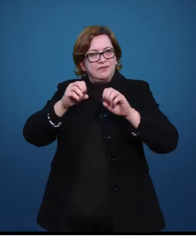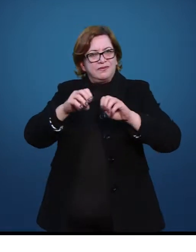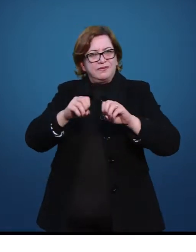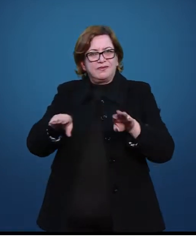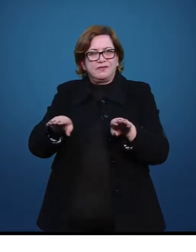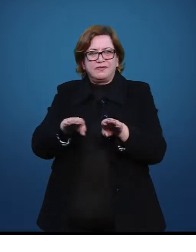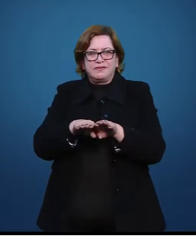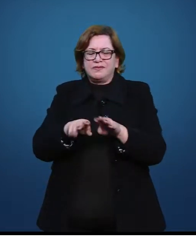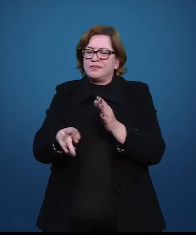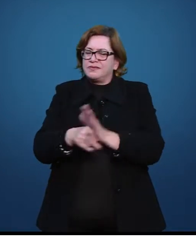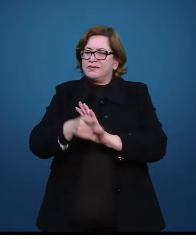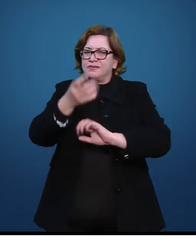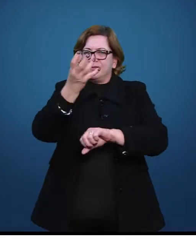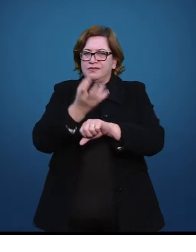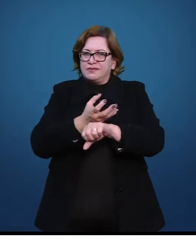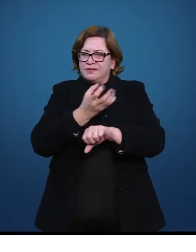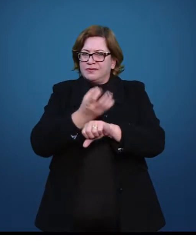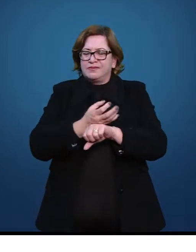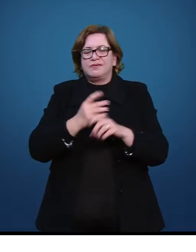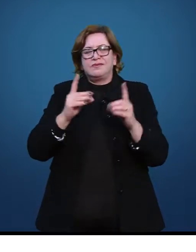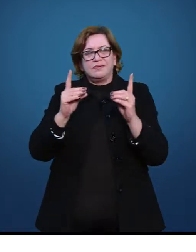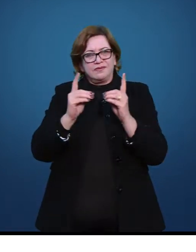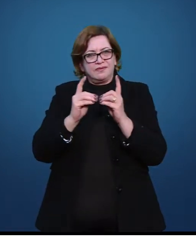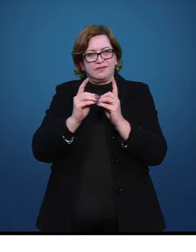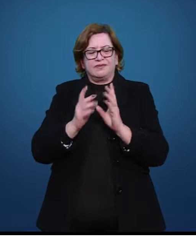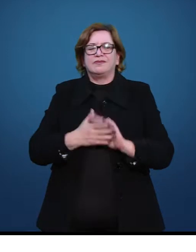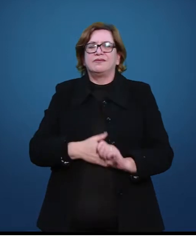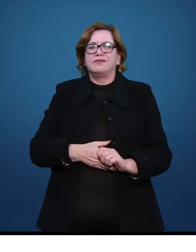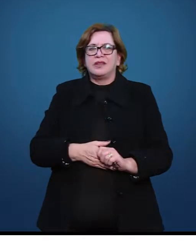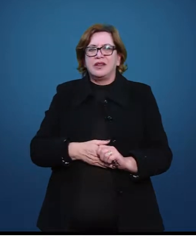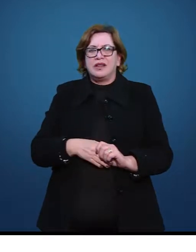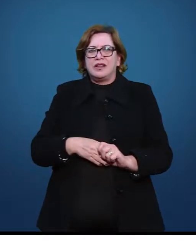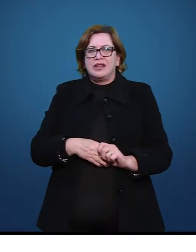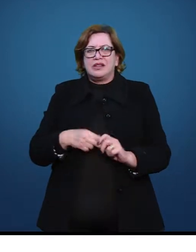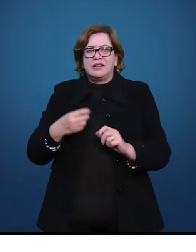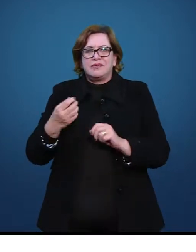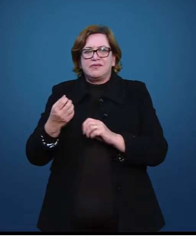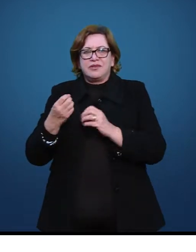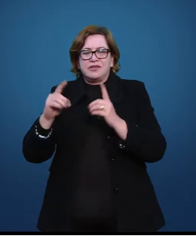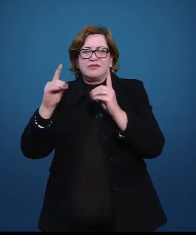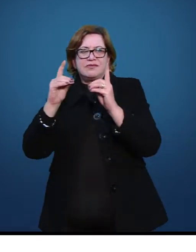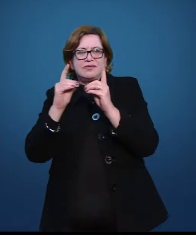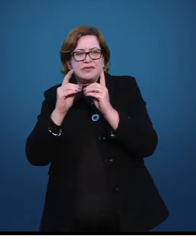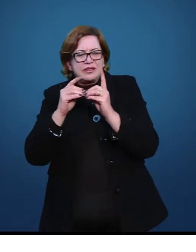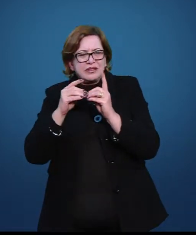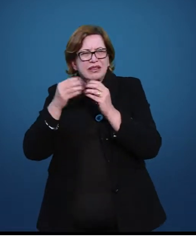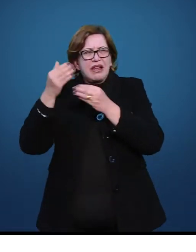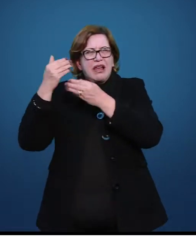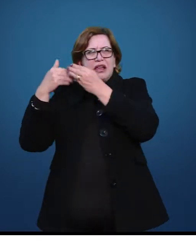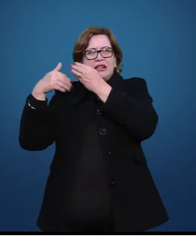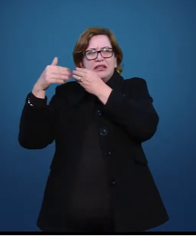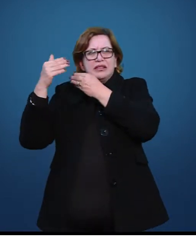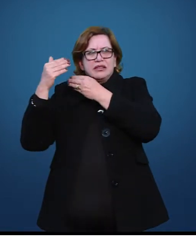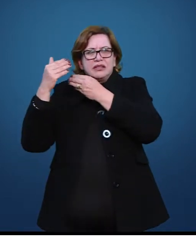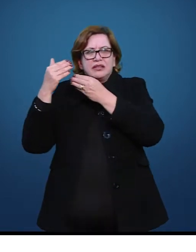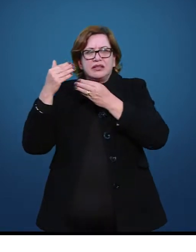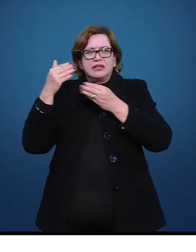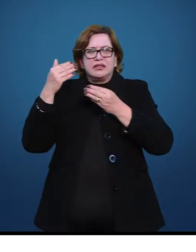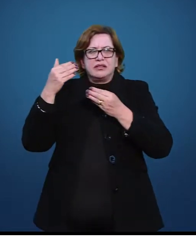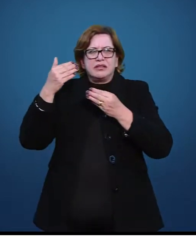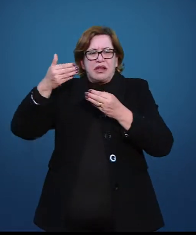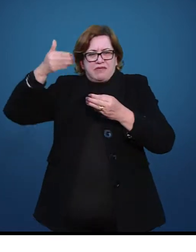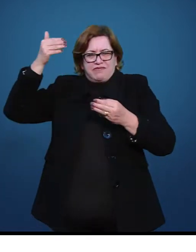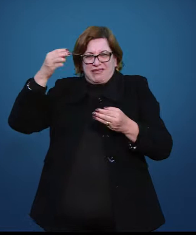na nossa disciplina, didática. Quando nós falamos em didática, em meados de 30, 40